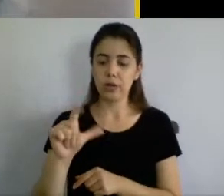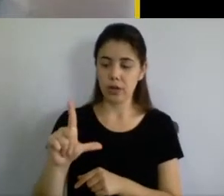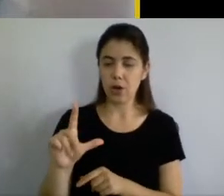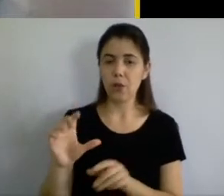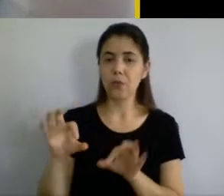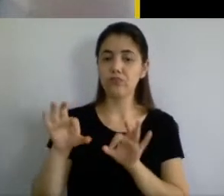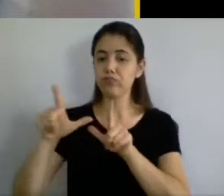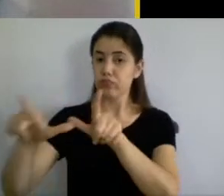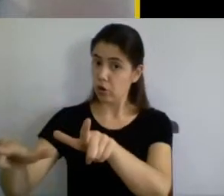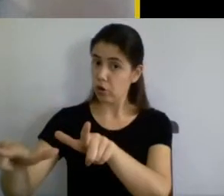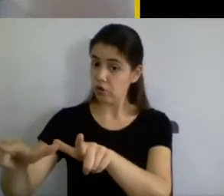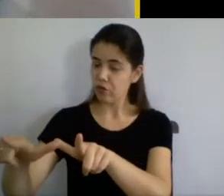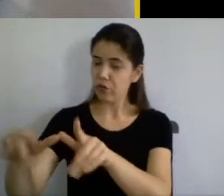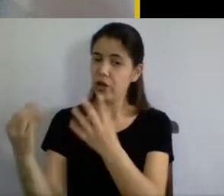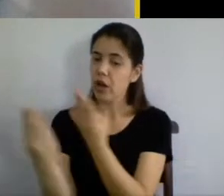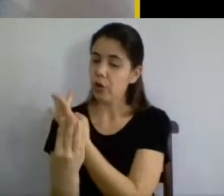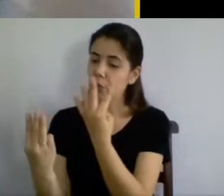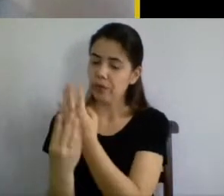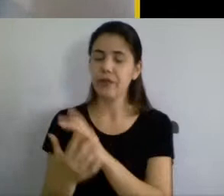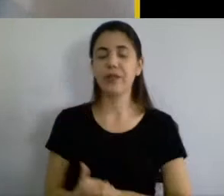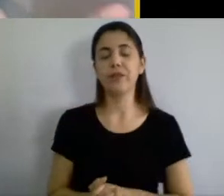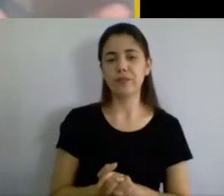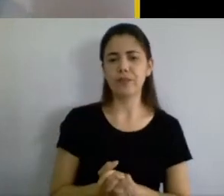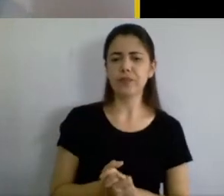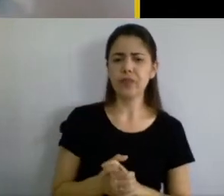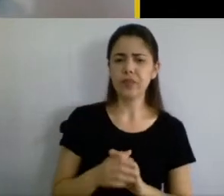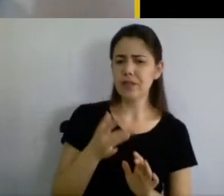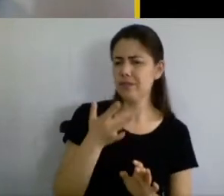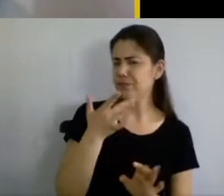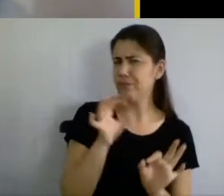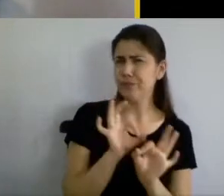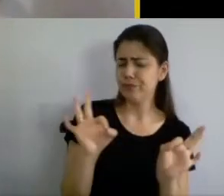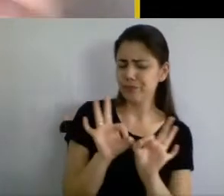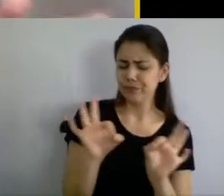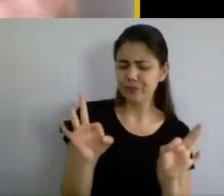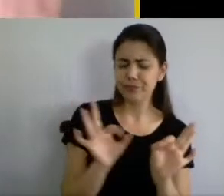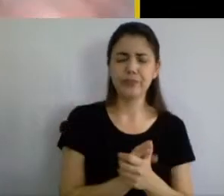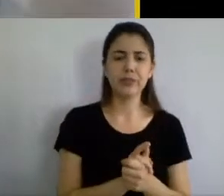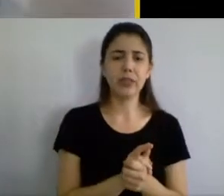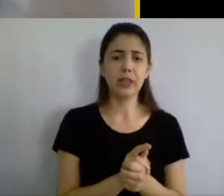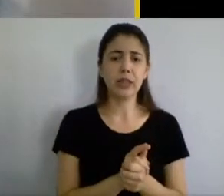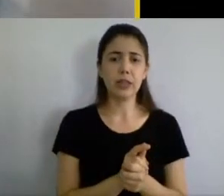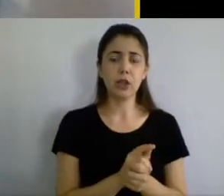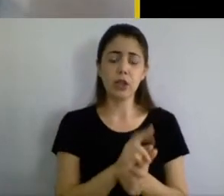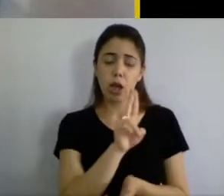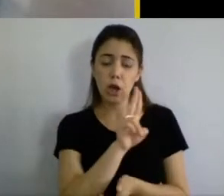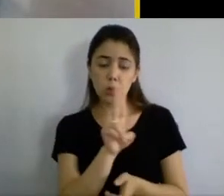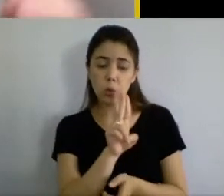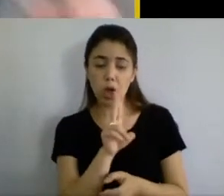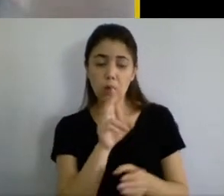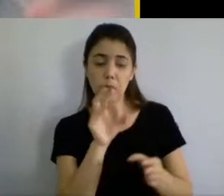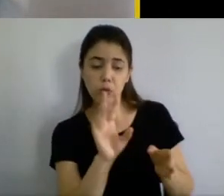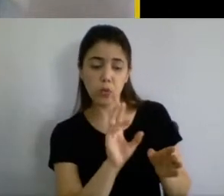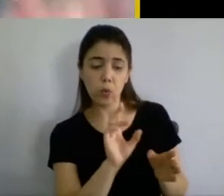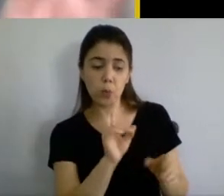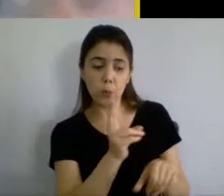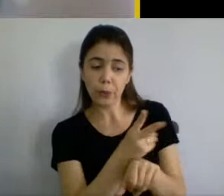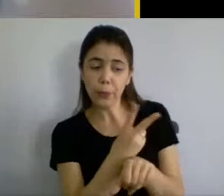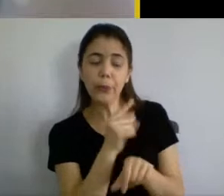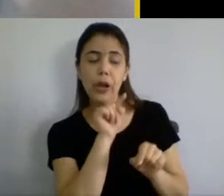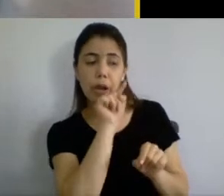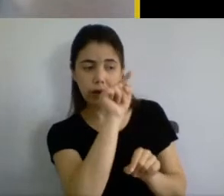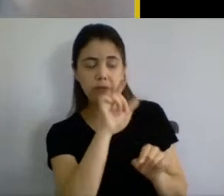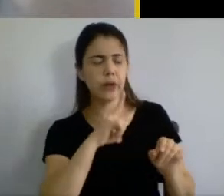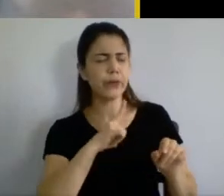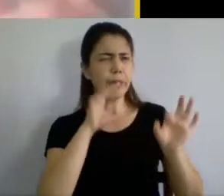abrir o Google, digitar portal certificados da UFSM, vai ser um dos primeiros resultados, e buscar o teu nome ali. Né? Todos os nossos